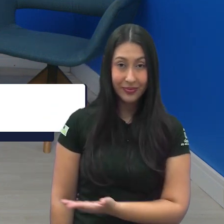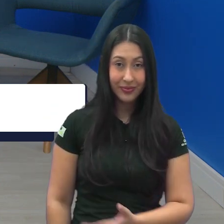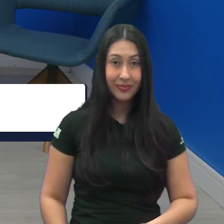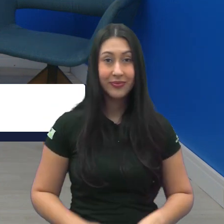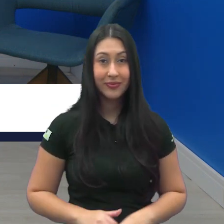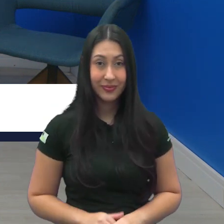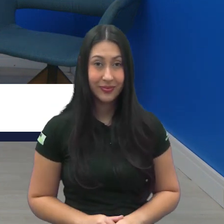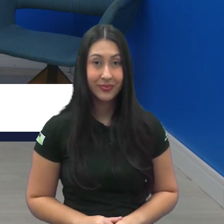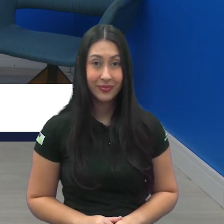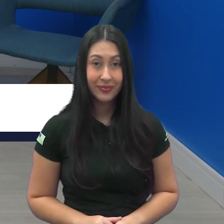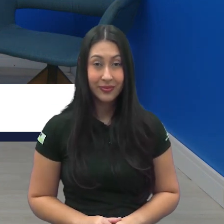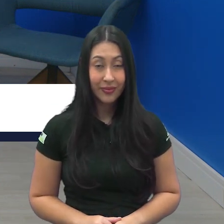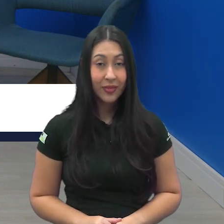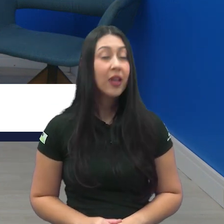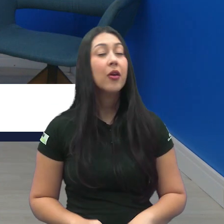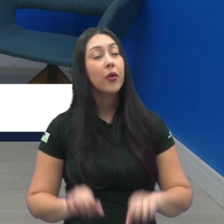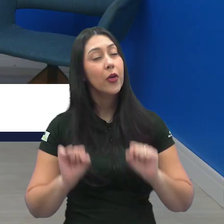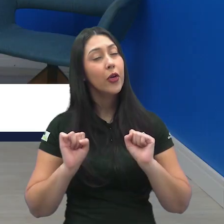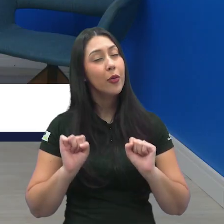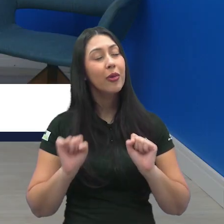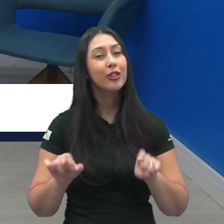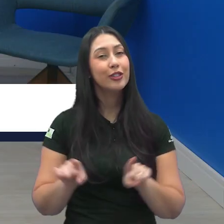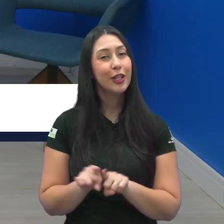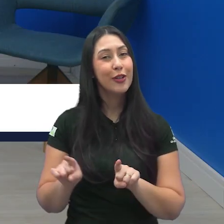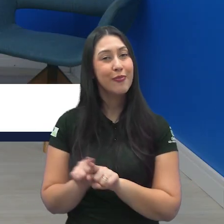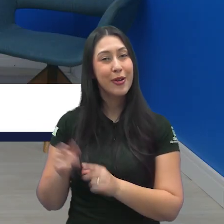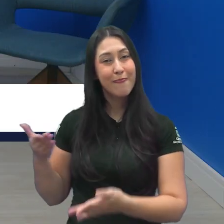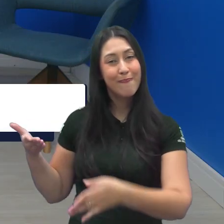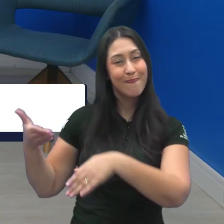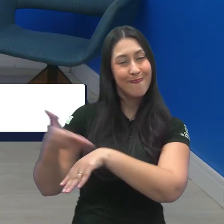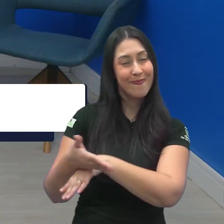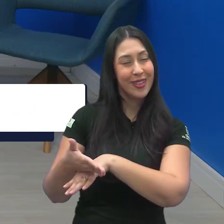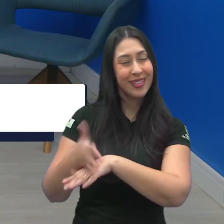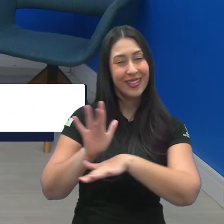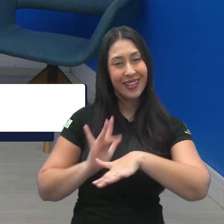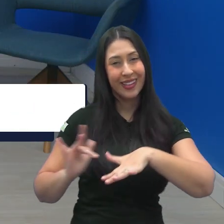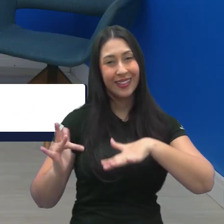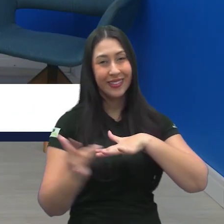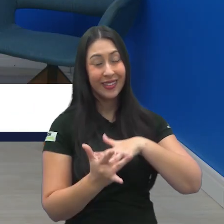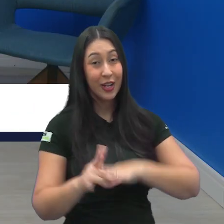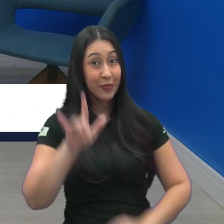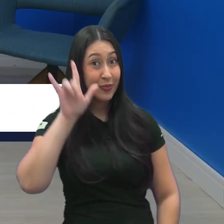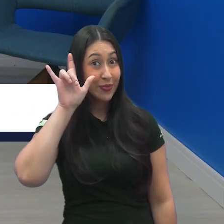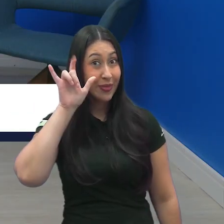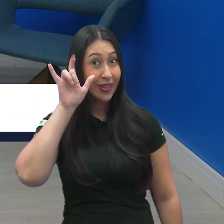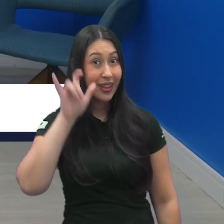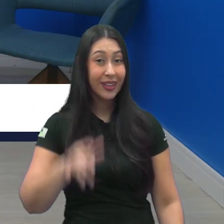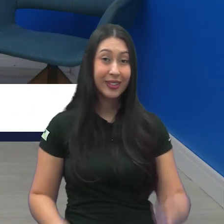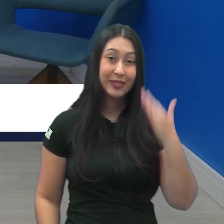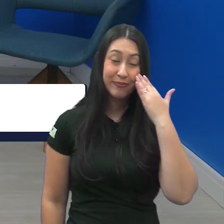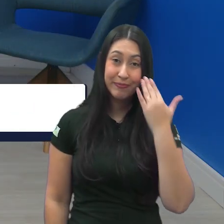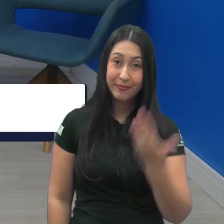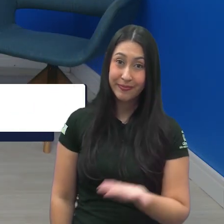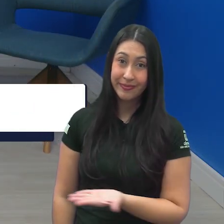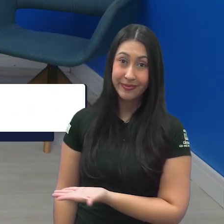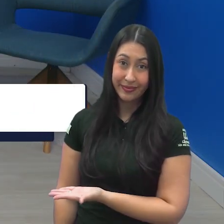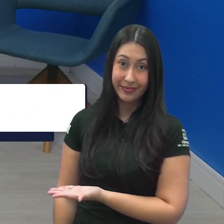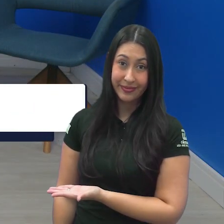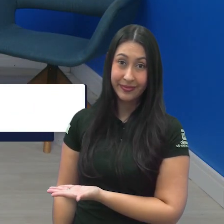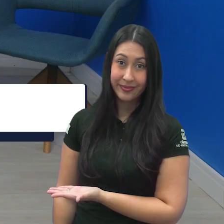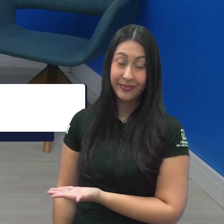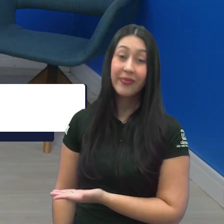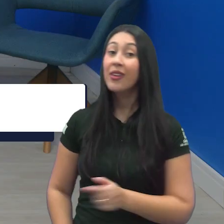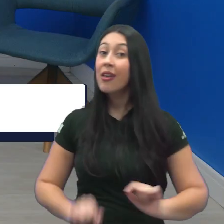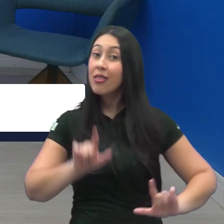youtube.com/tvcâmara-sjc. E você pode participar nas nossas redes sociais. No Instagram estamos no @tvcâmara-sjc, na TV,